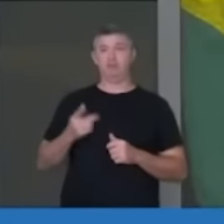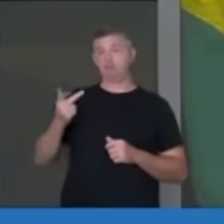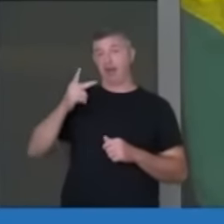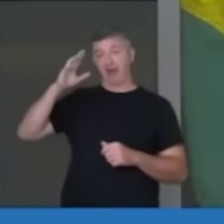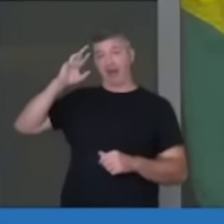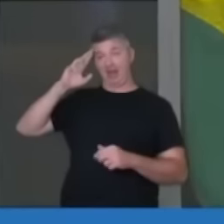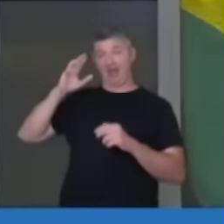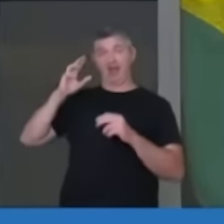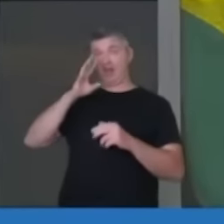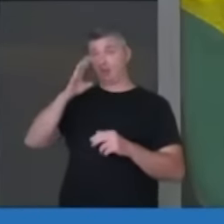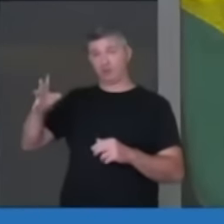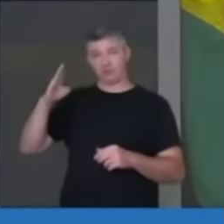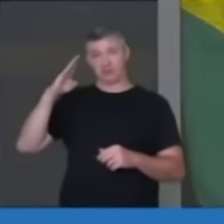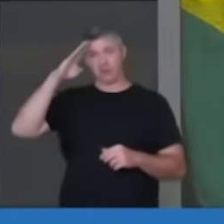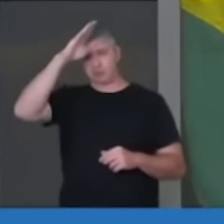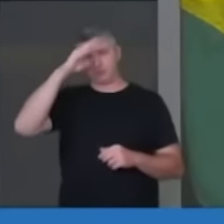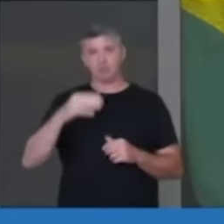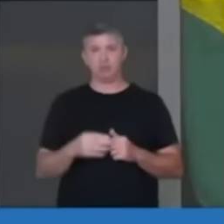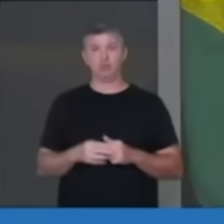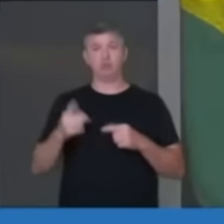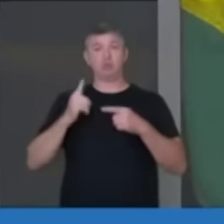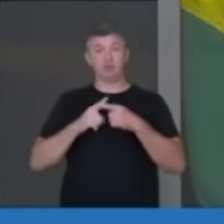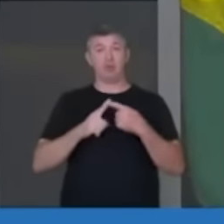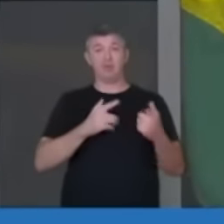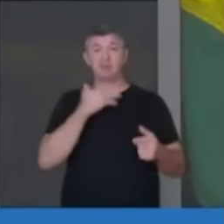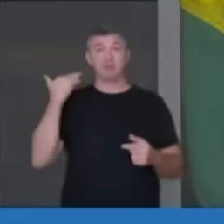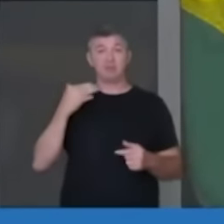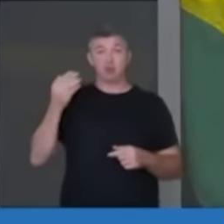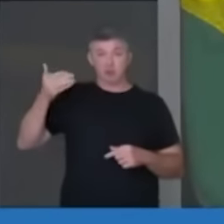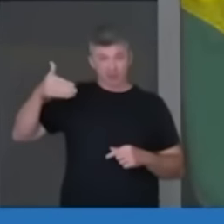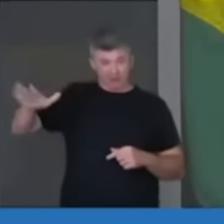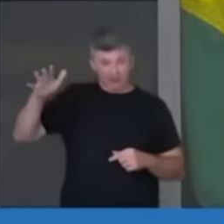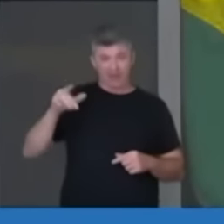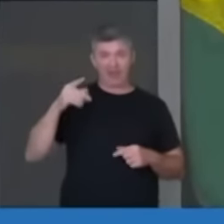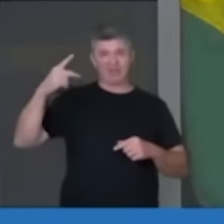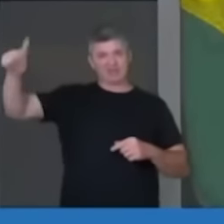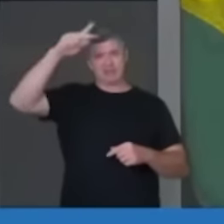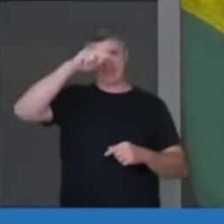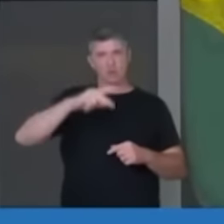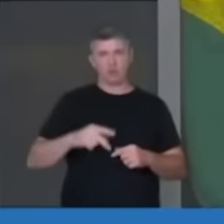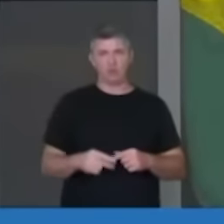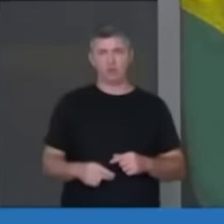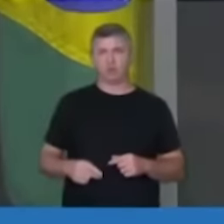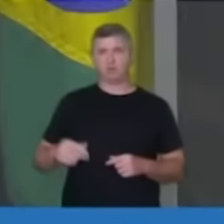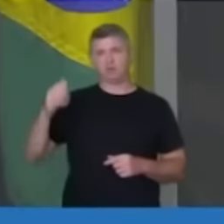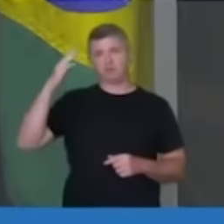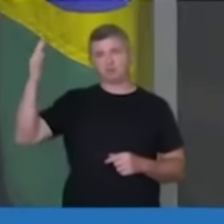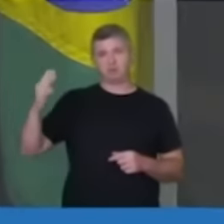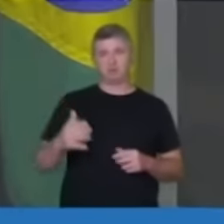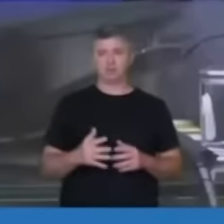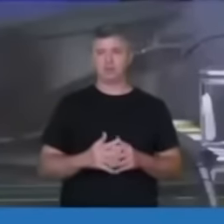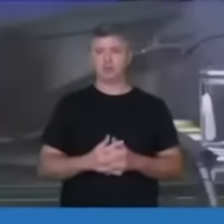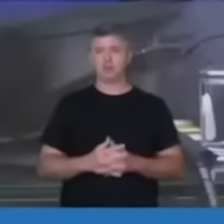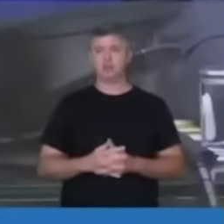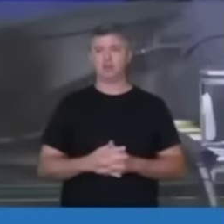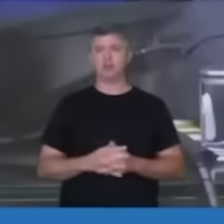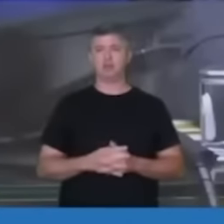vocês respeito que está aí é de vocês obrigado Senor Presidente